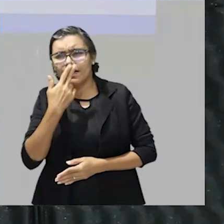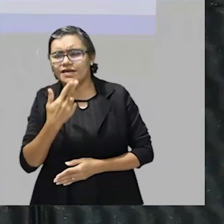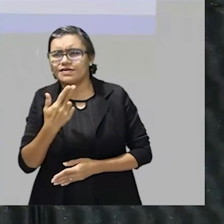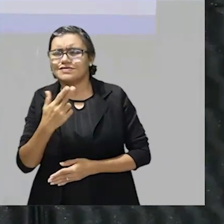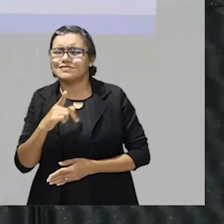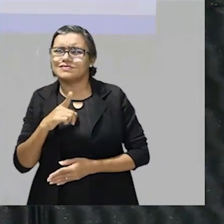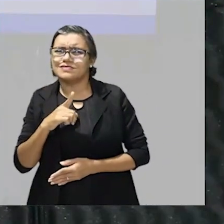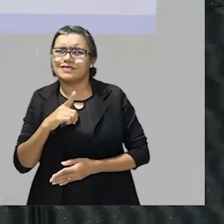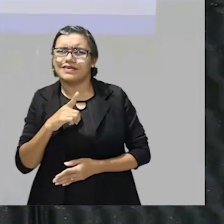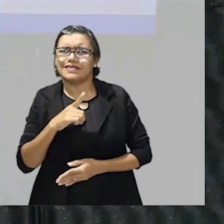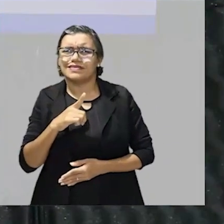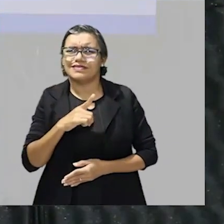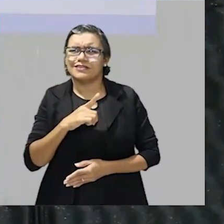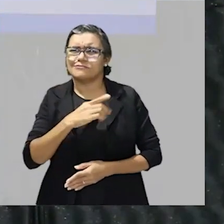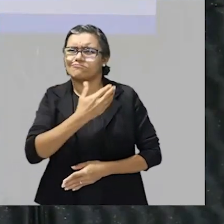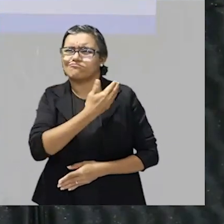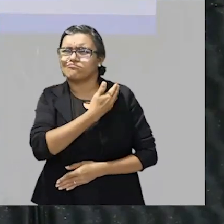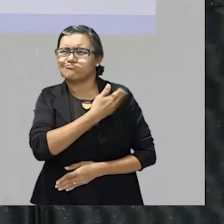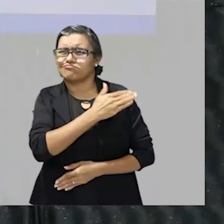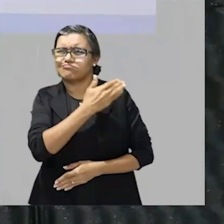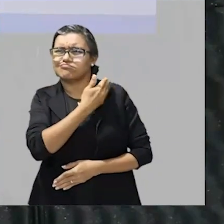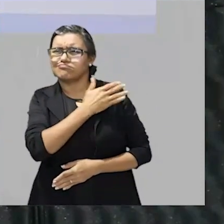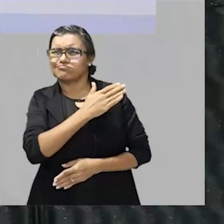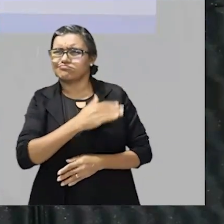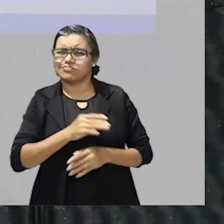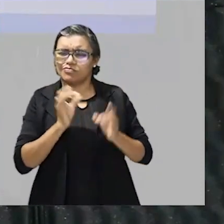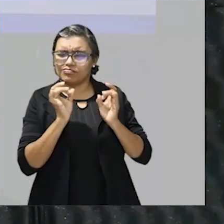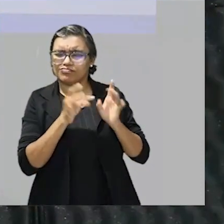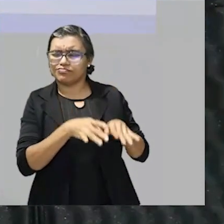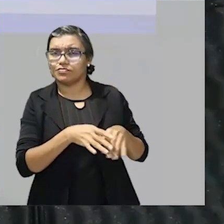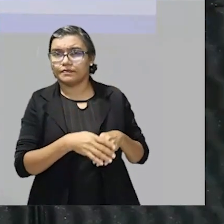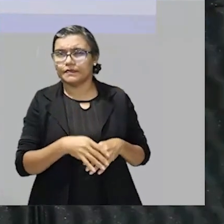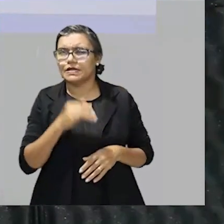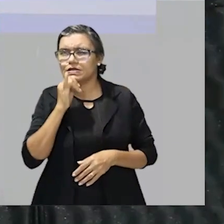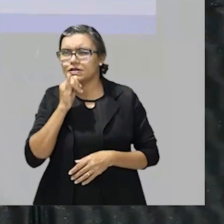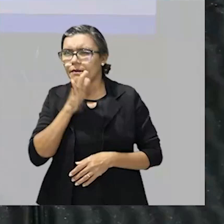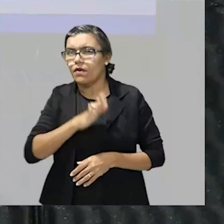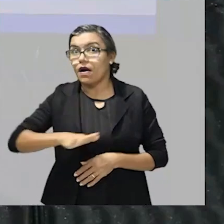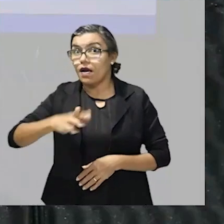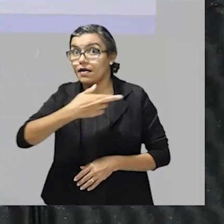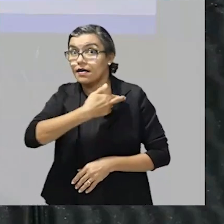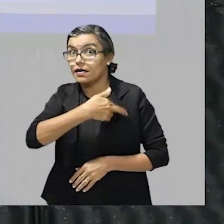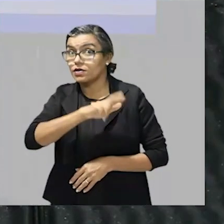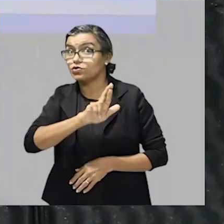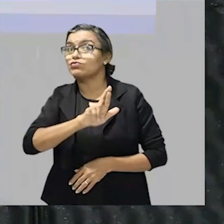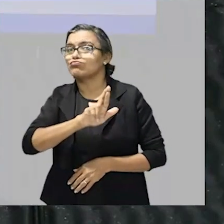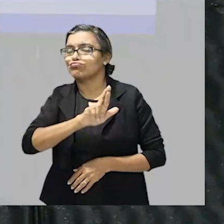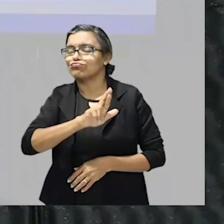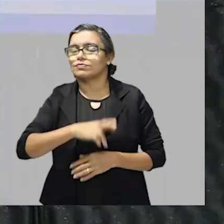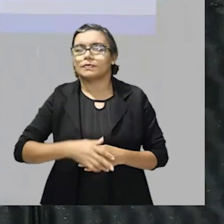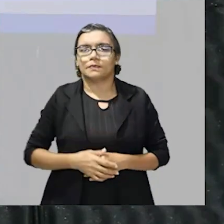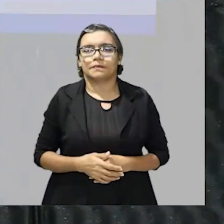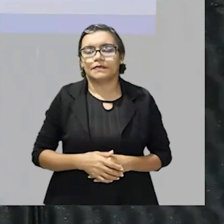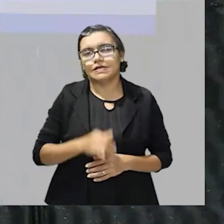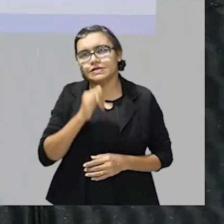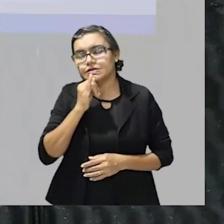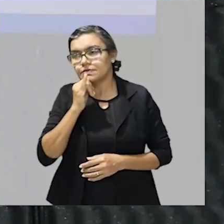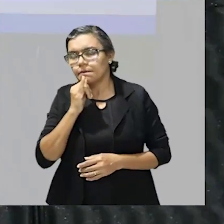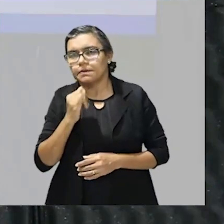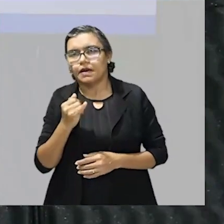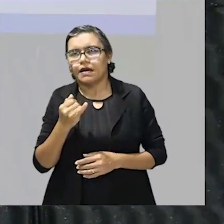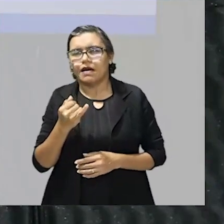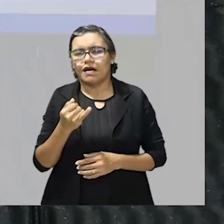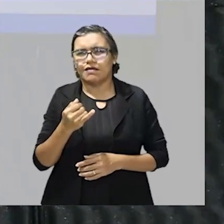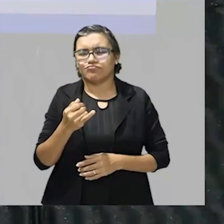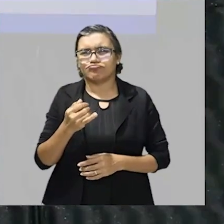não é verdade e por exemplo vamos falar de religião é um assunto As pessoas dizem assim não se discute